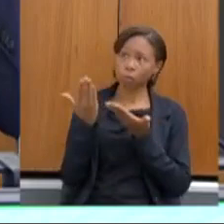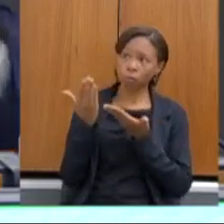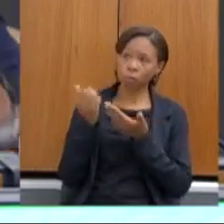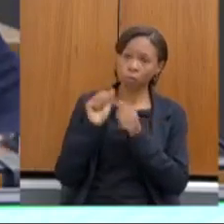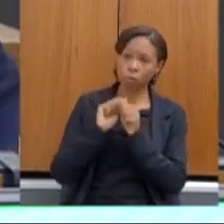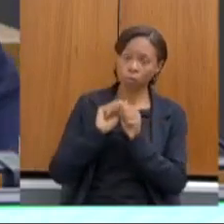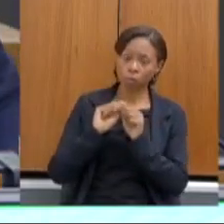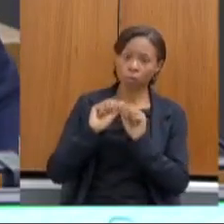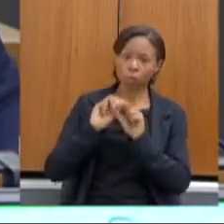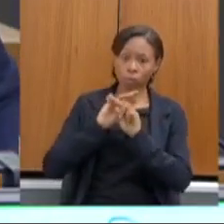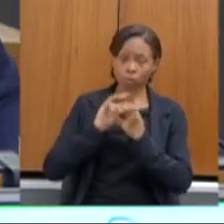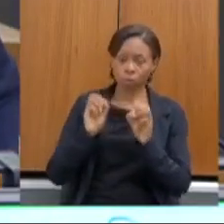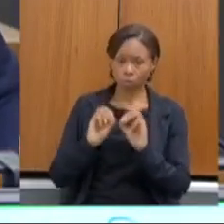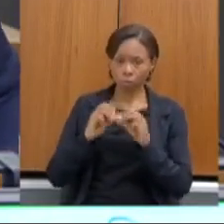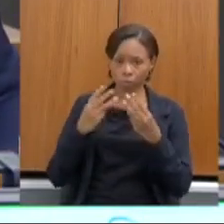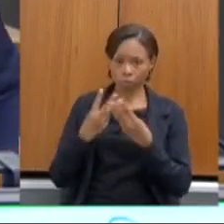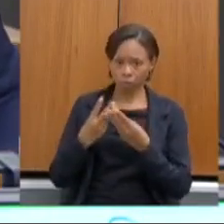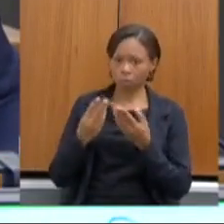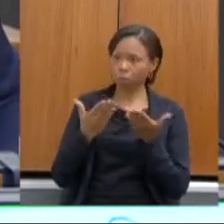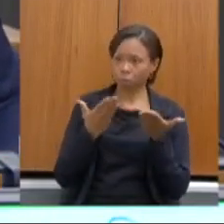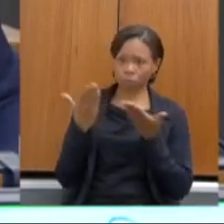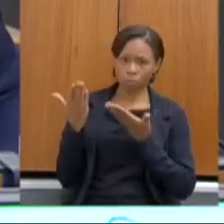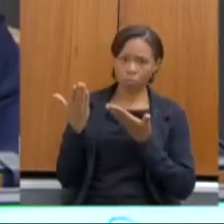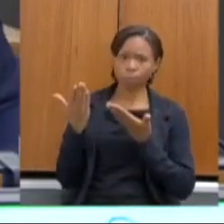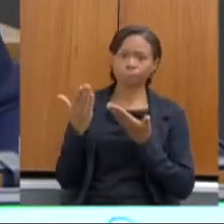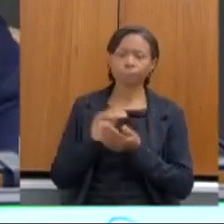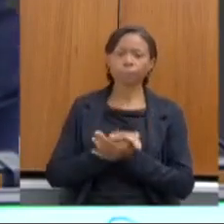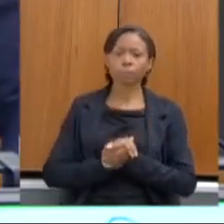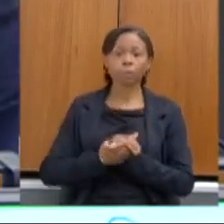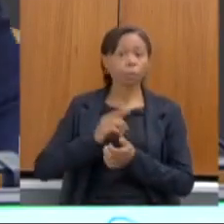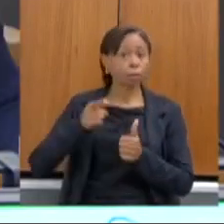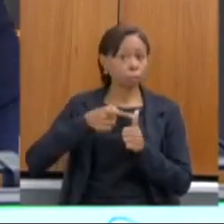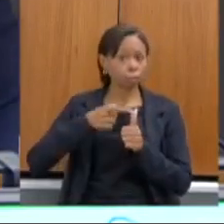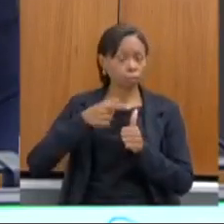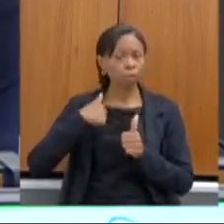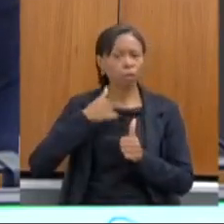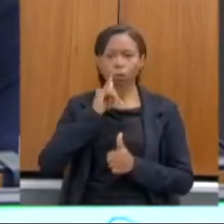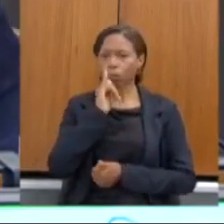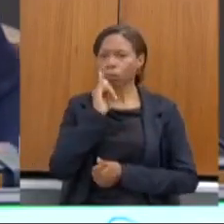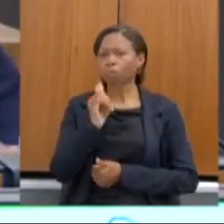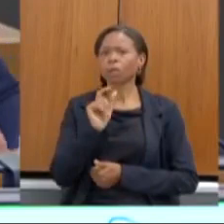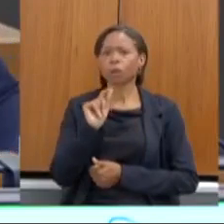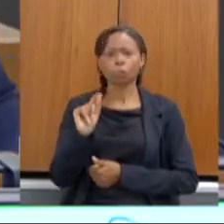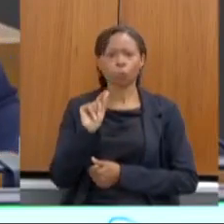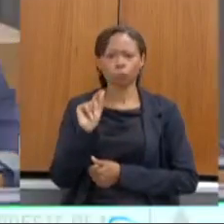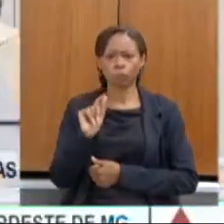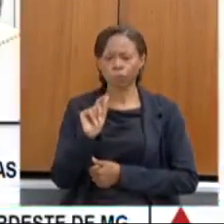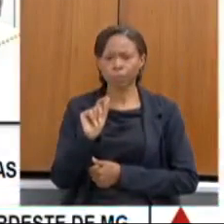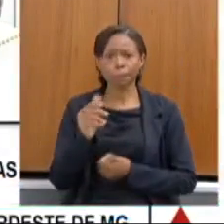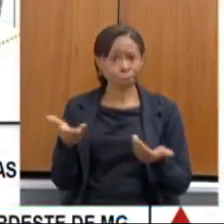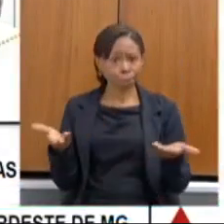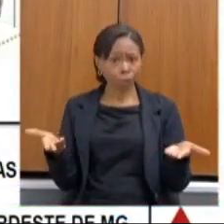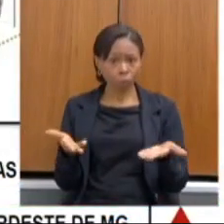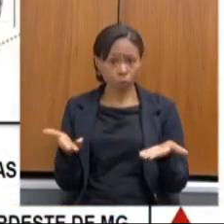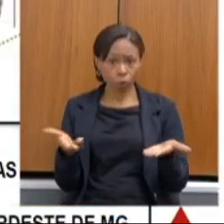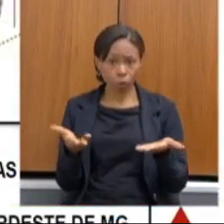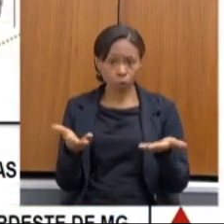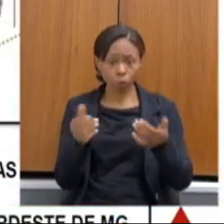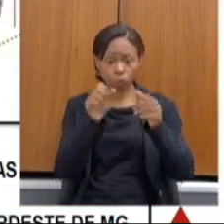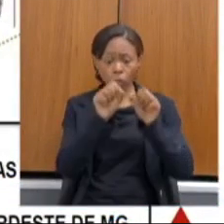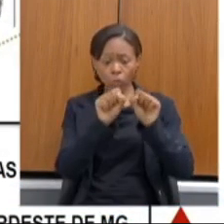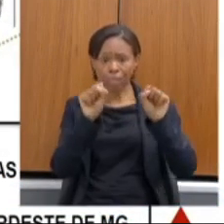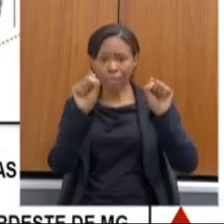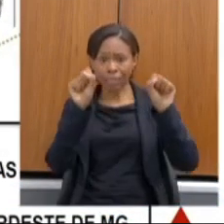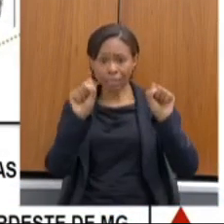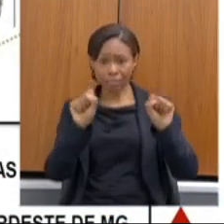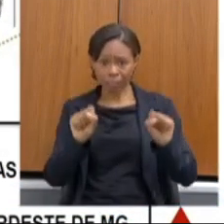laje por favor Bom primeiramente dizer é da imensidão que hoje é o sistema